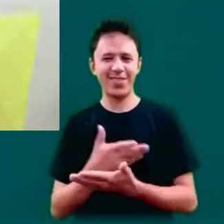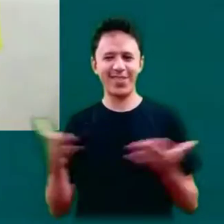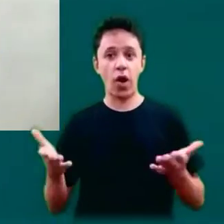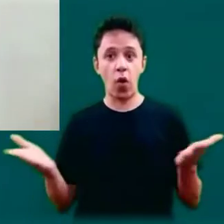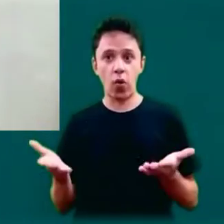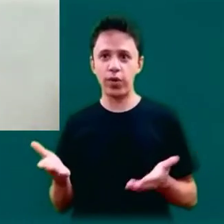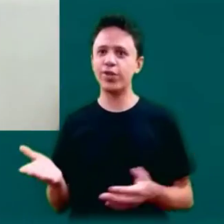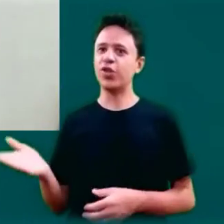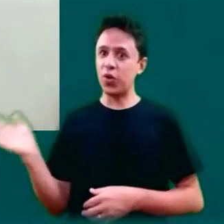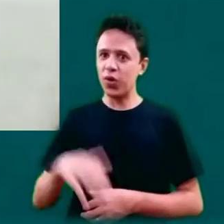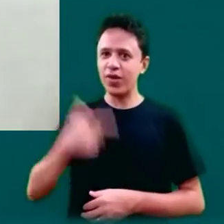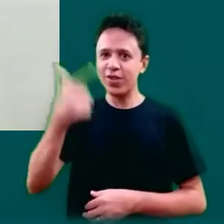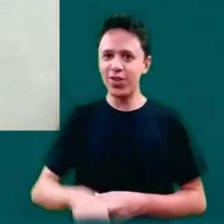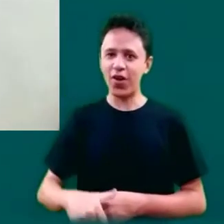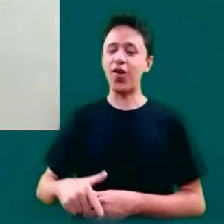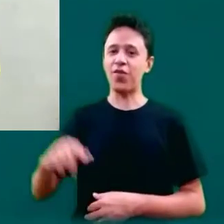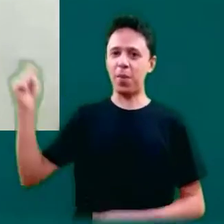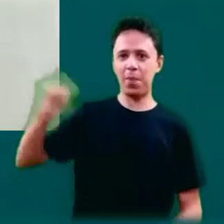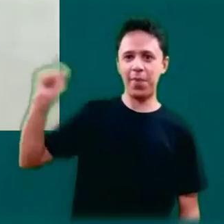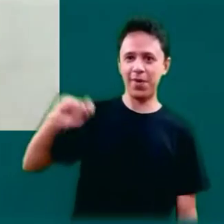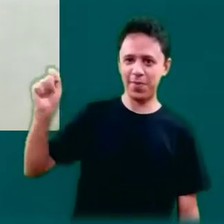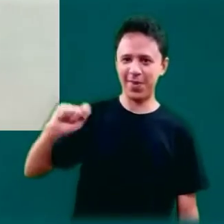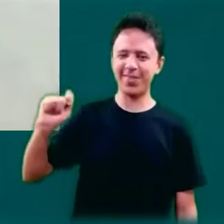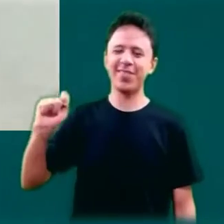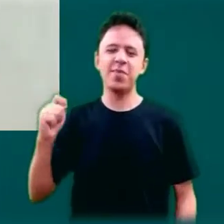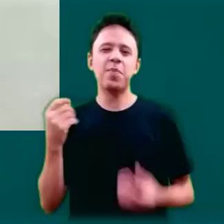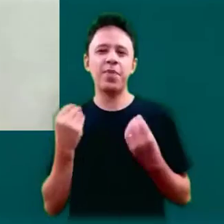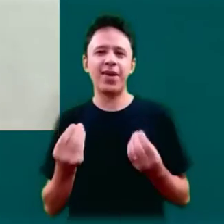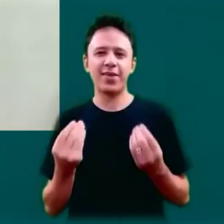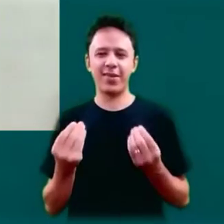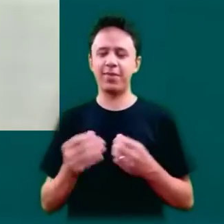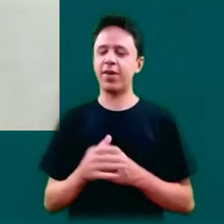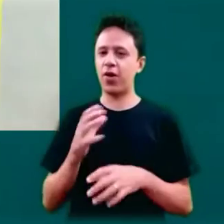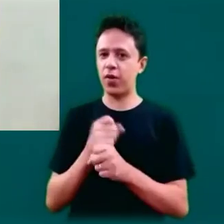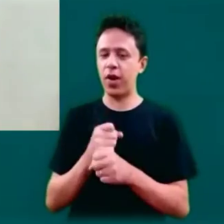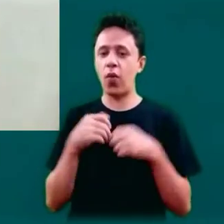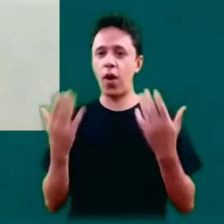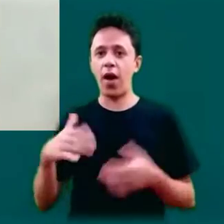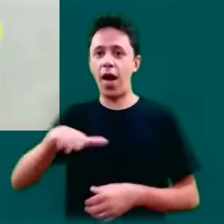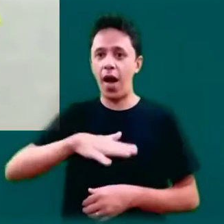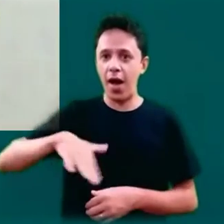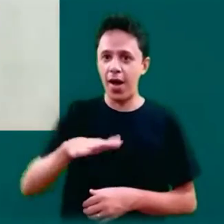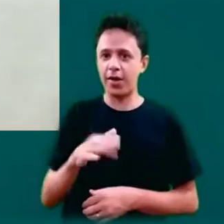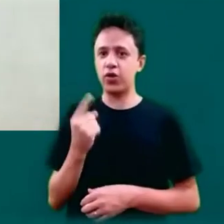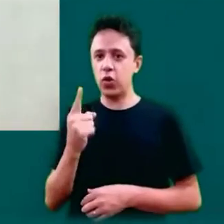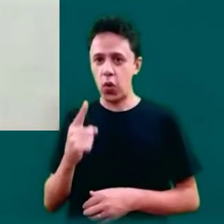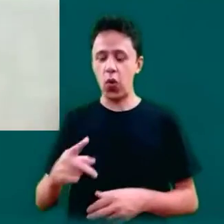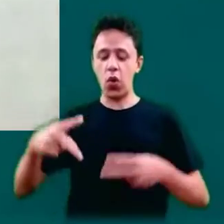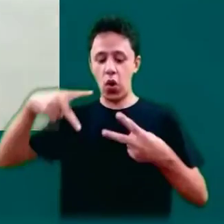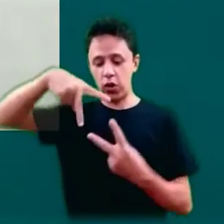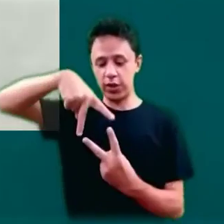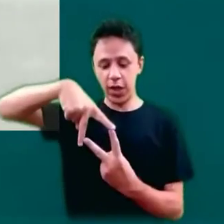Oi, gente! Hoje eu trouxe de novo a minha pipa. E sabe por que eu trouxe essa pipa hoje? Para nós calcularmos qual é a área de